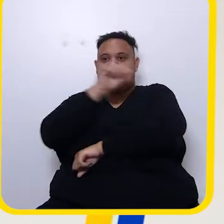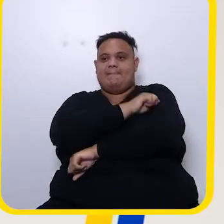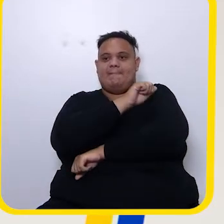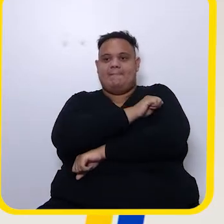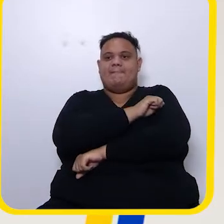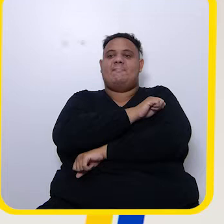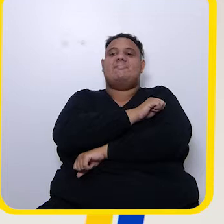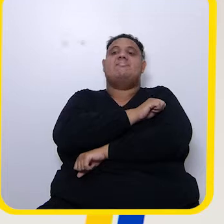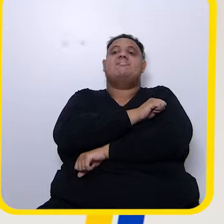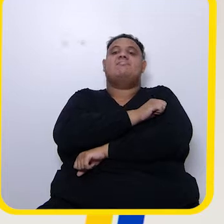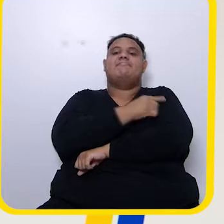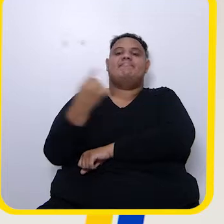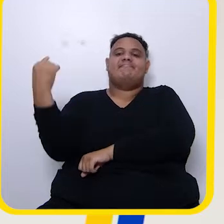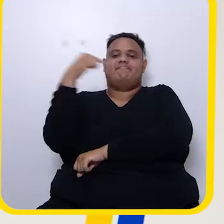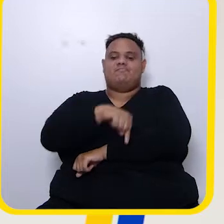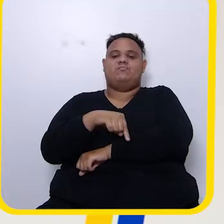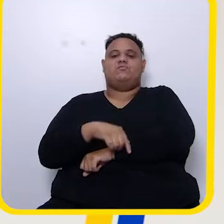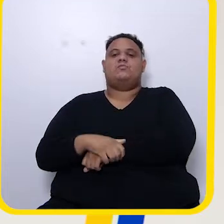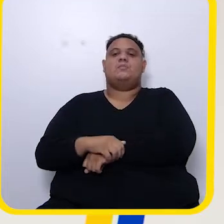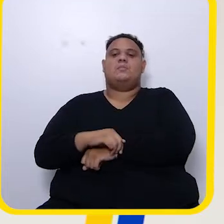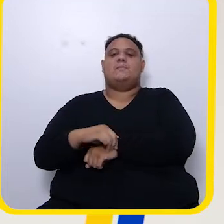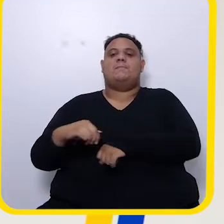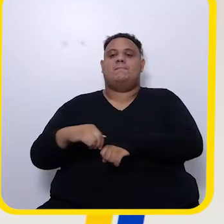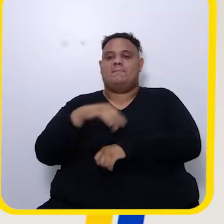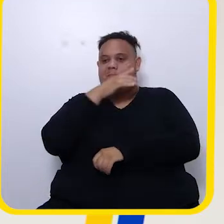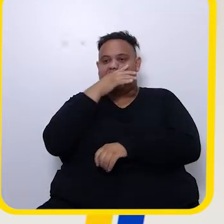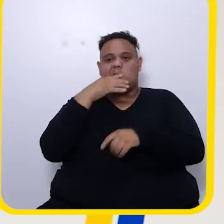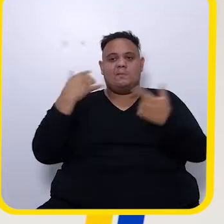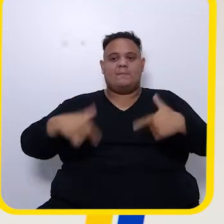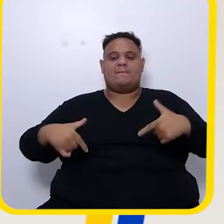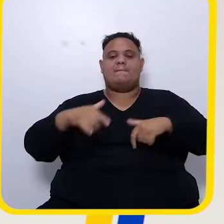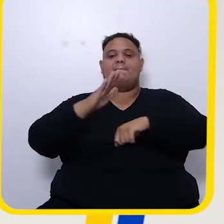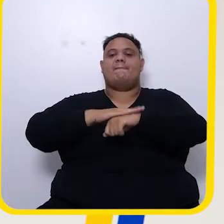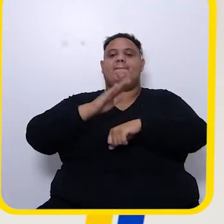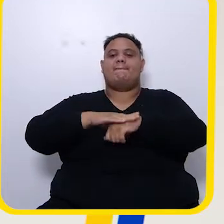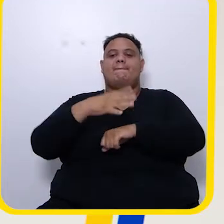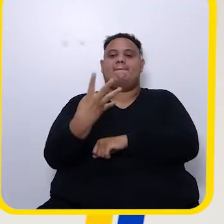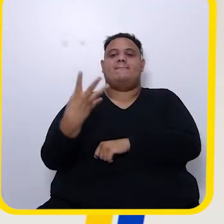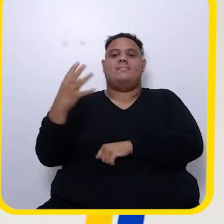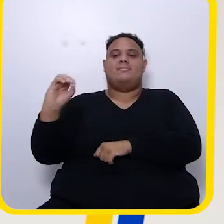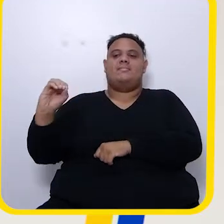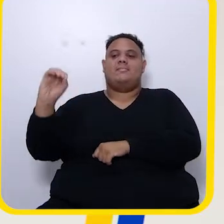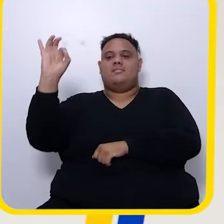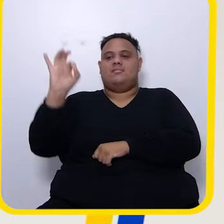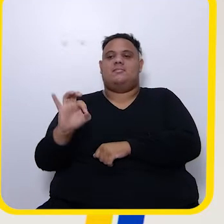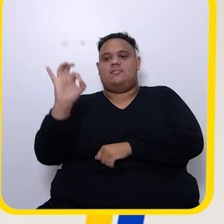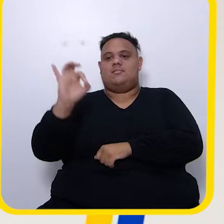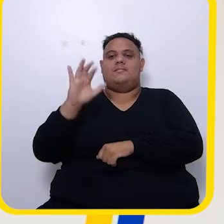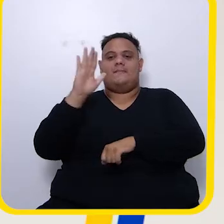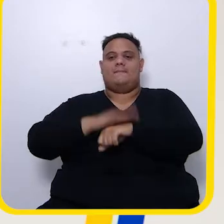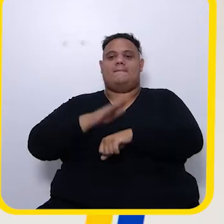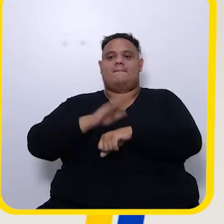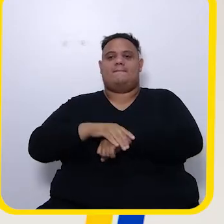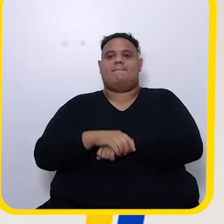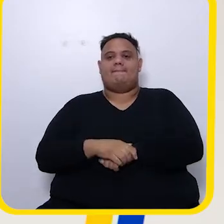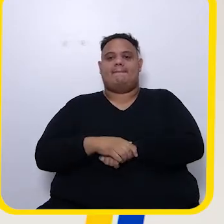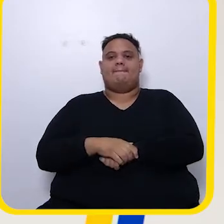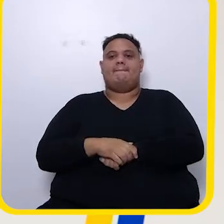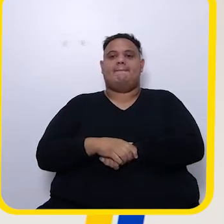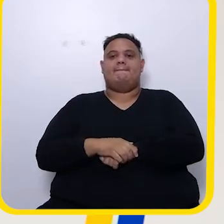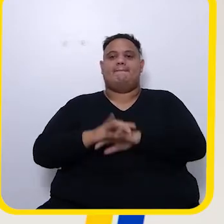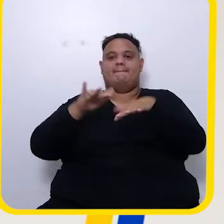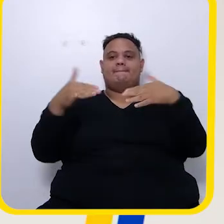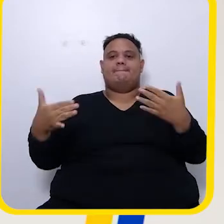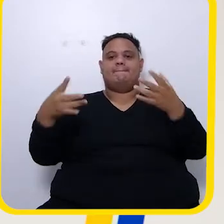presentes vieram. Tiveram que trabalhar mais, né? 40 panfletos a mais para distribuir. Vamos lá ver como é que a gente monta